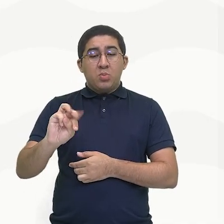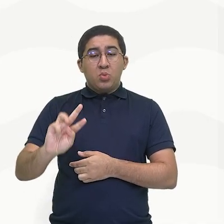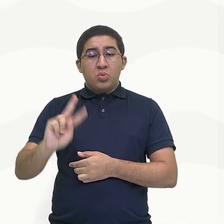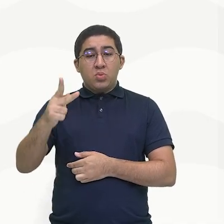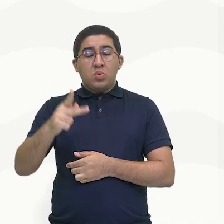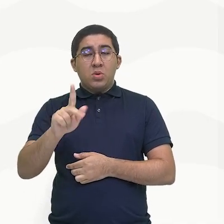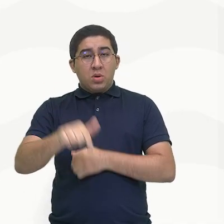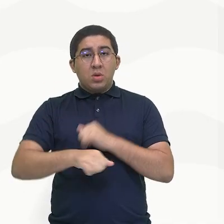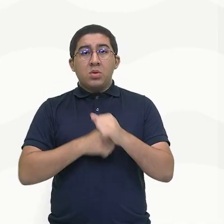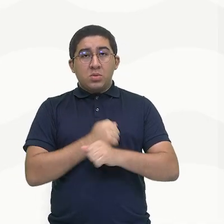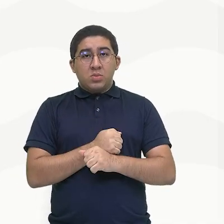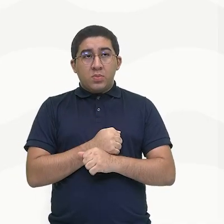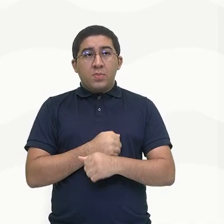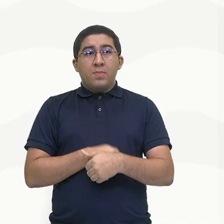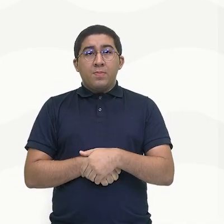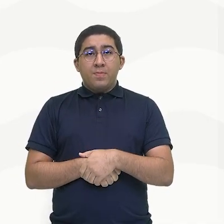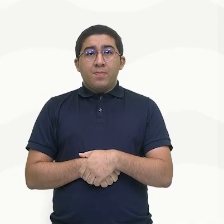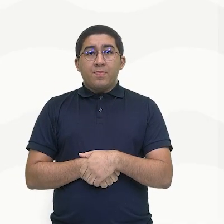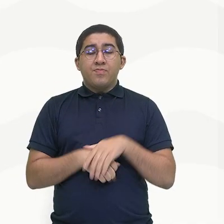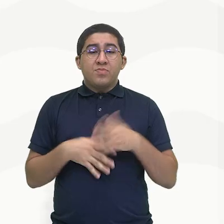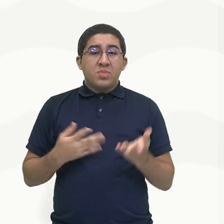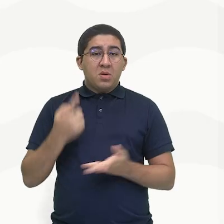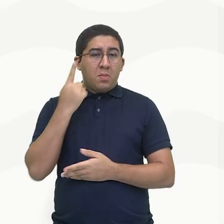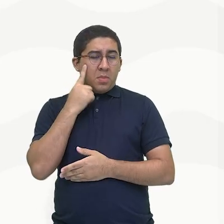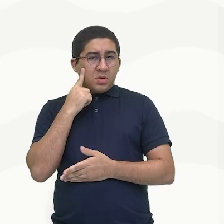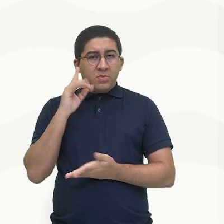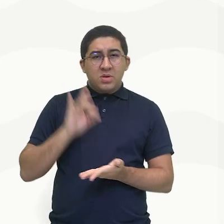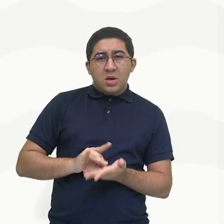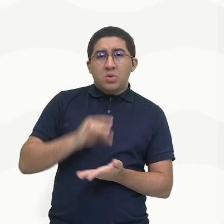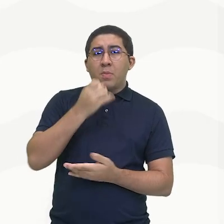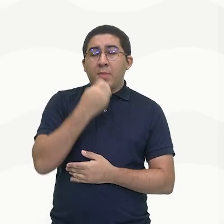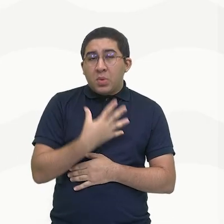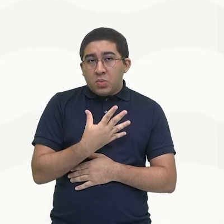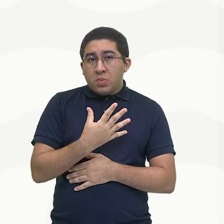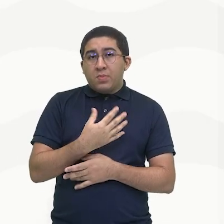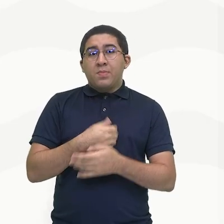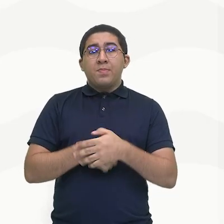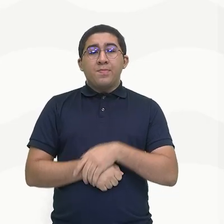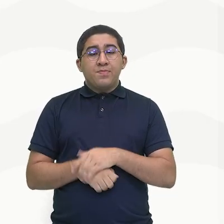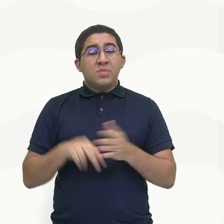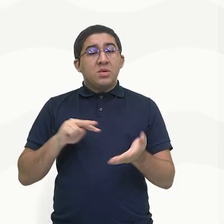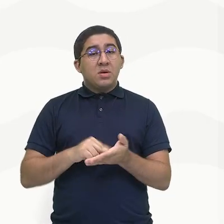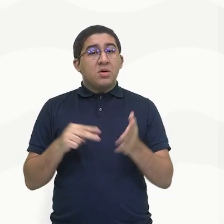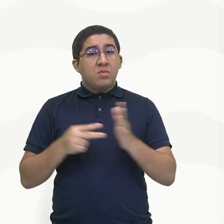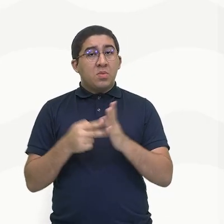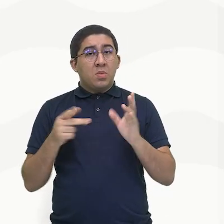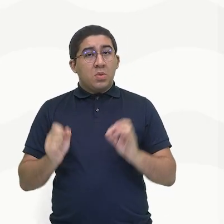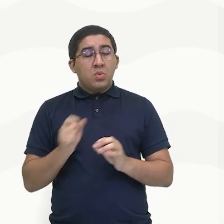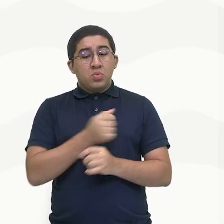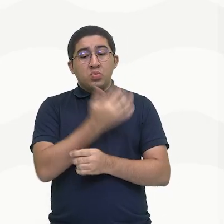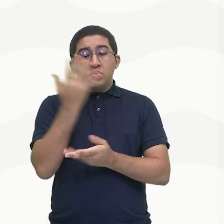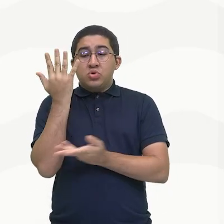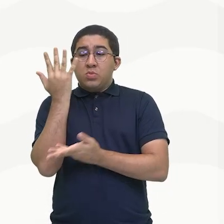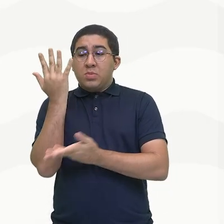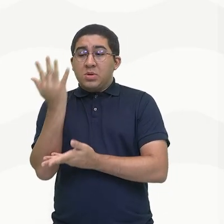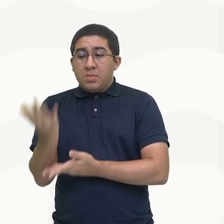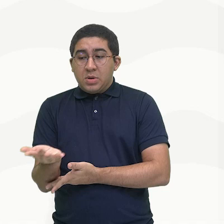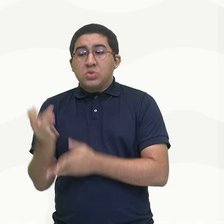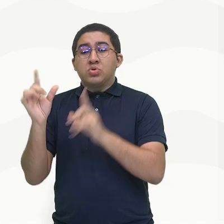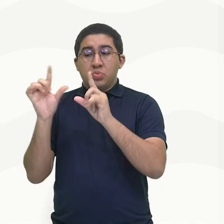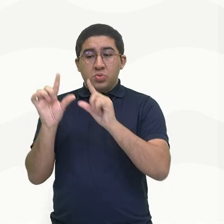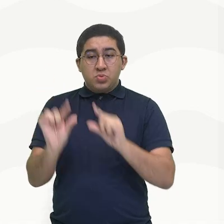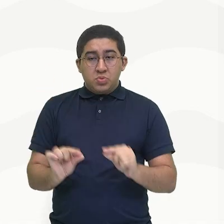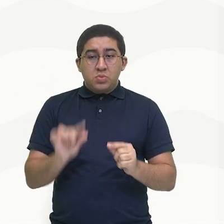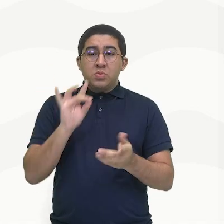por ano. Então, na verdade, é algo bom. Significa que o desmatamento está decrescendo,